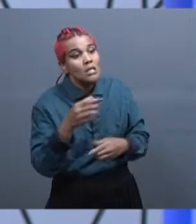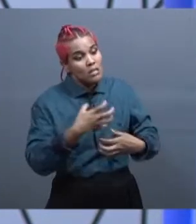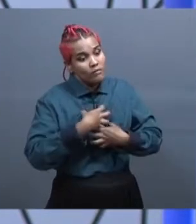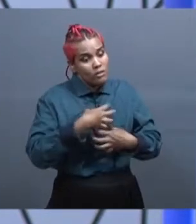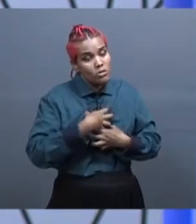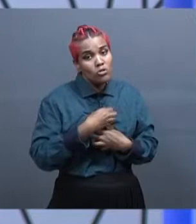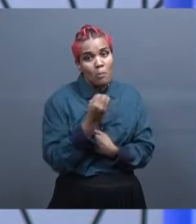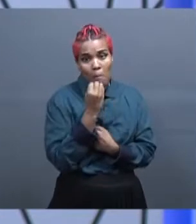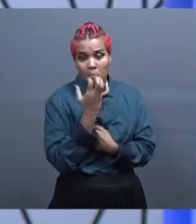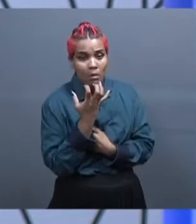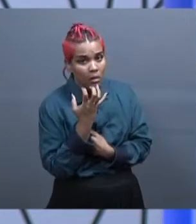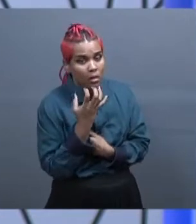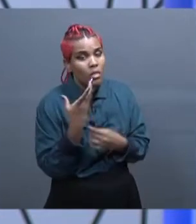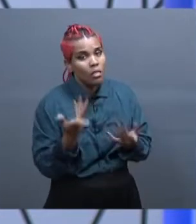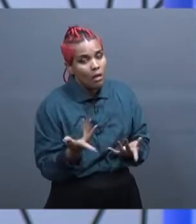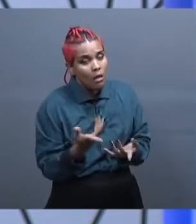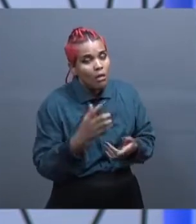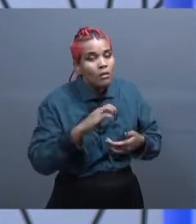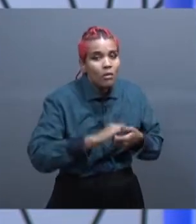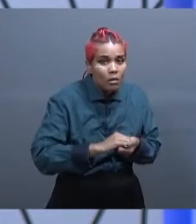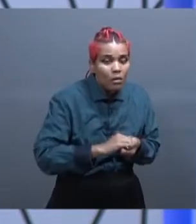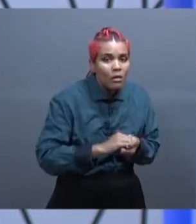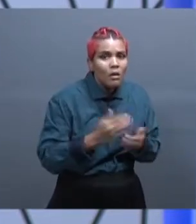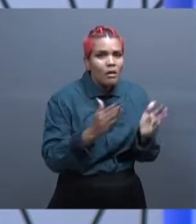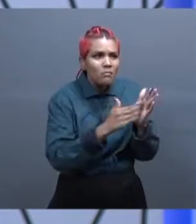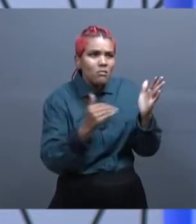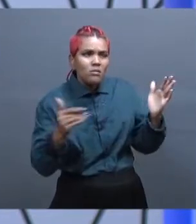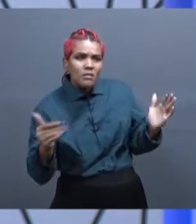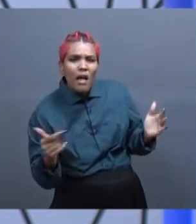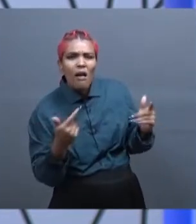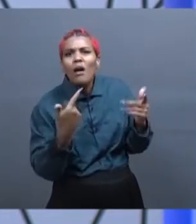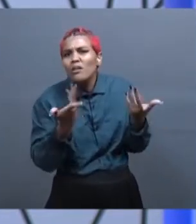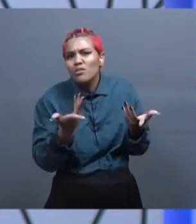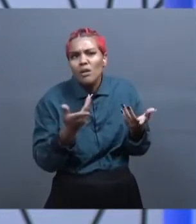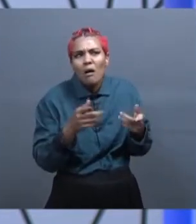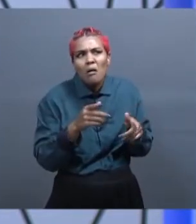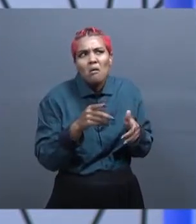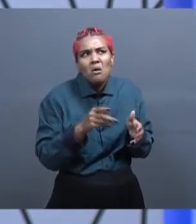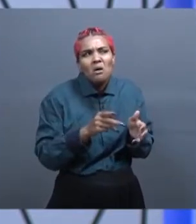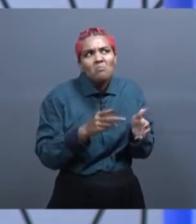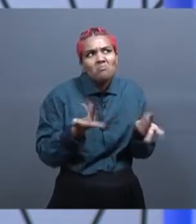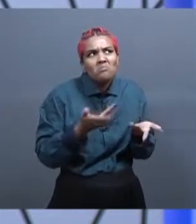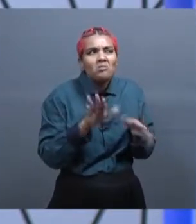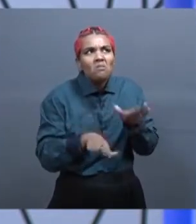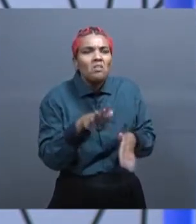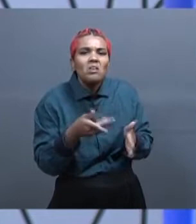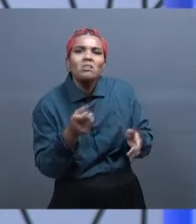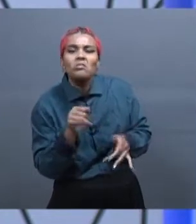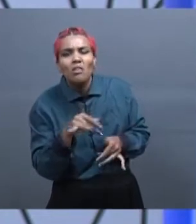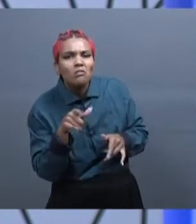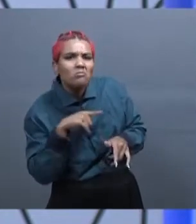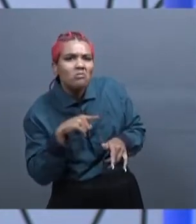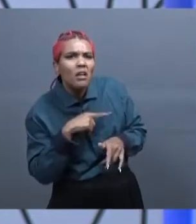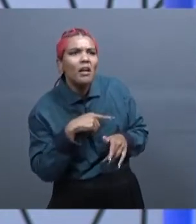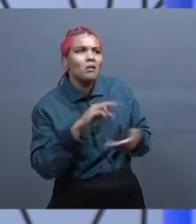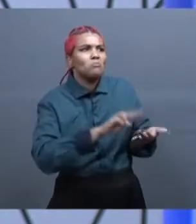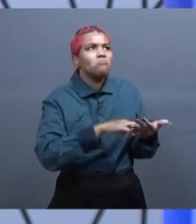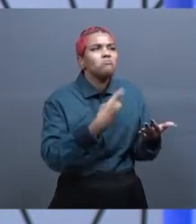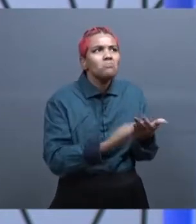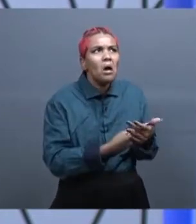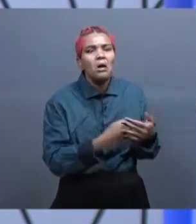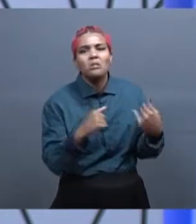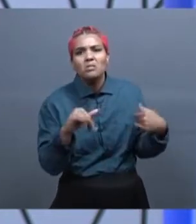aquilo no corpo uma questão primeiramente estética acho que mesmo que haja uma razão uma simbologia isso vem em segundo plano